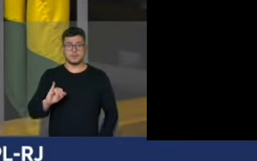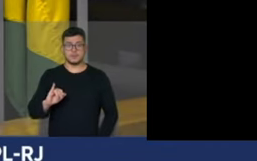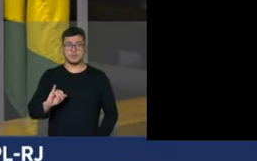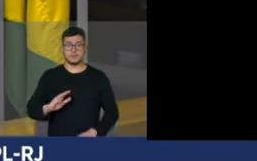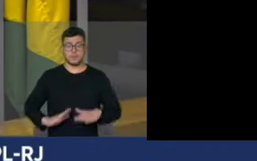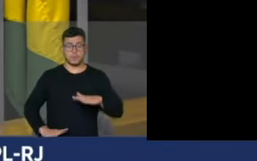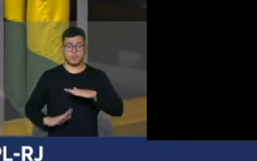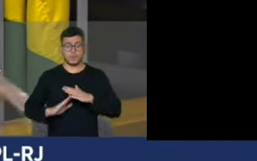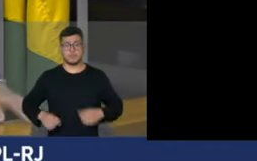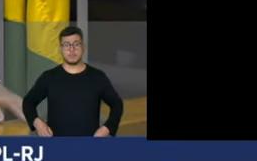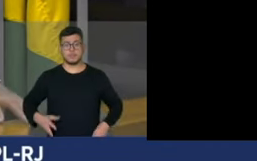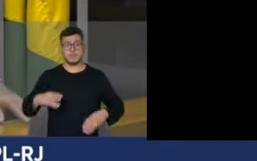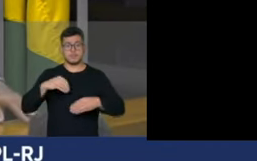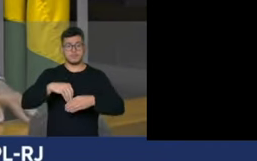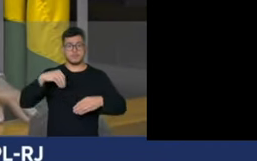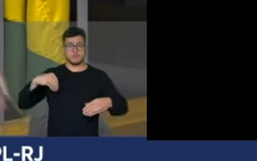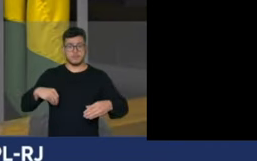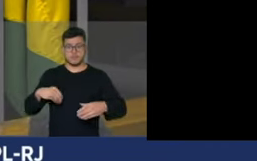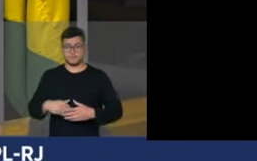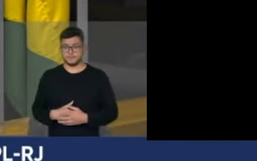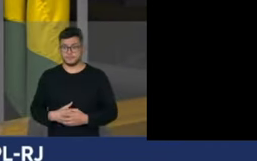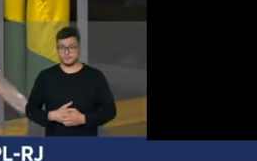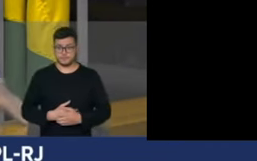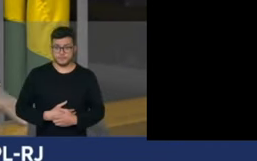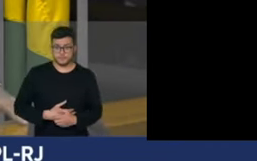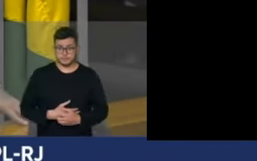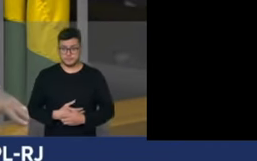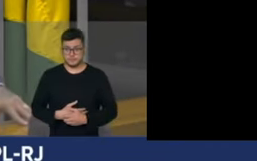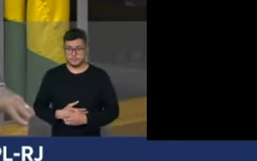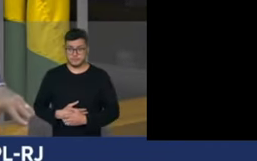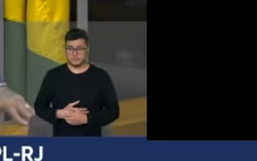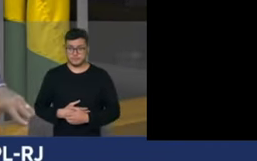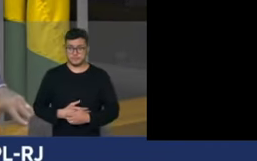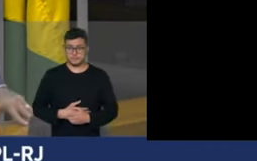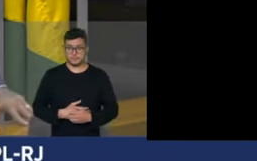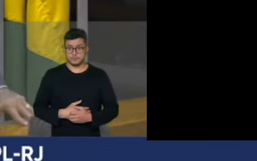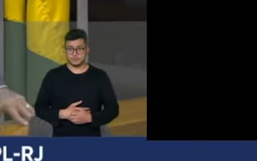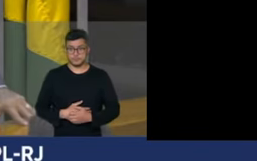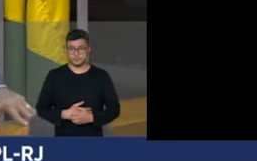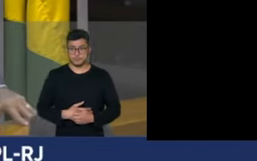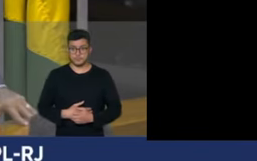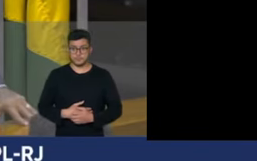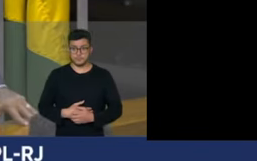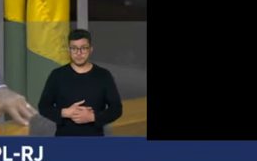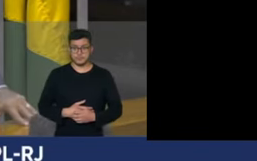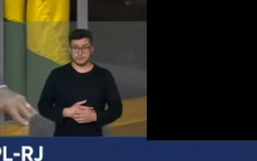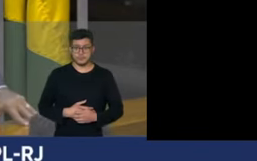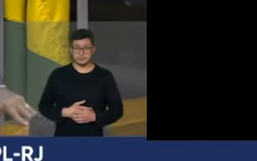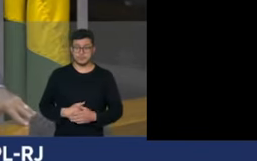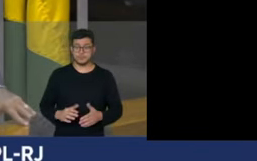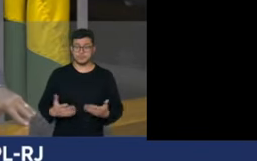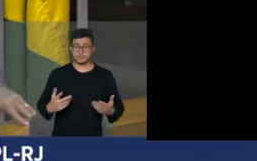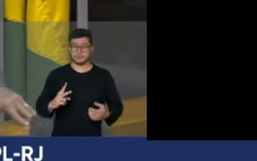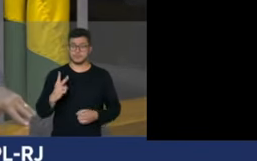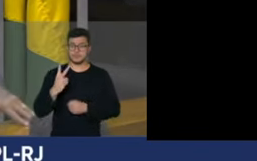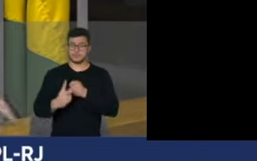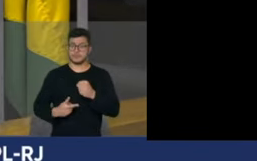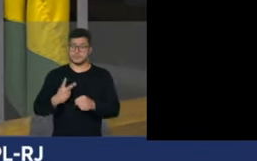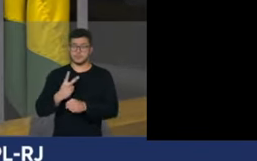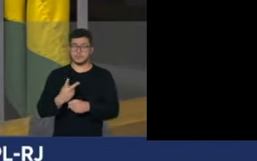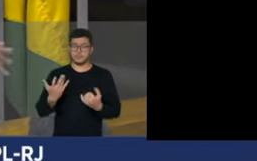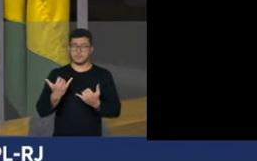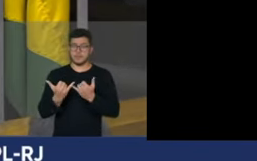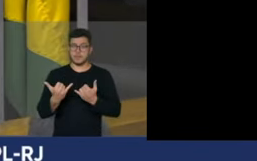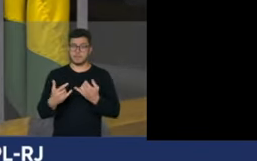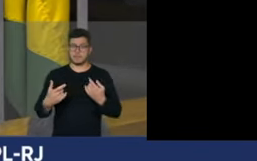que o governo eleito não precisará mais do Congresso Nacional. E a PEC